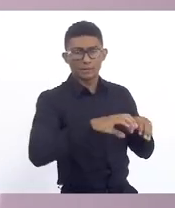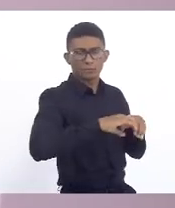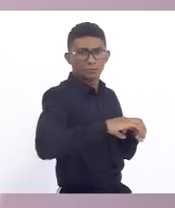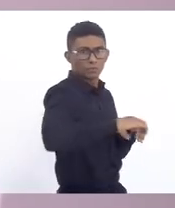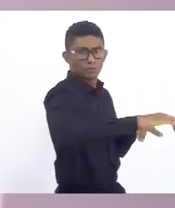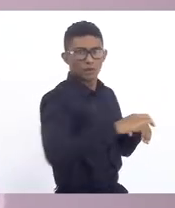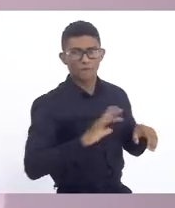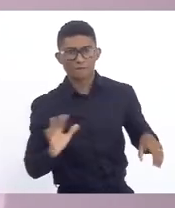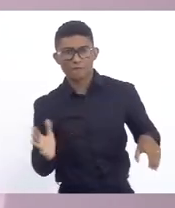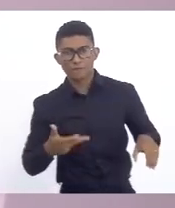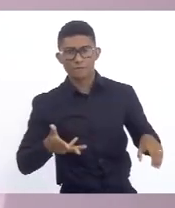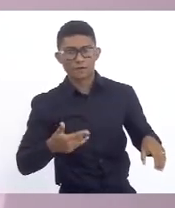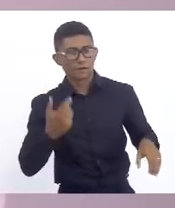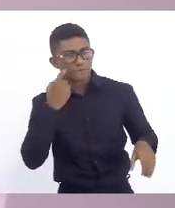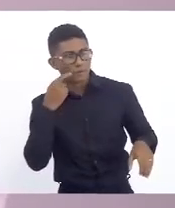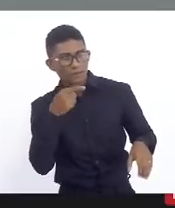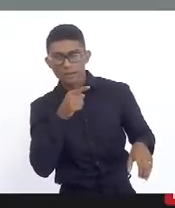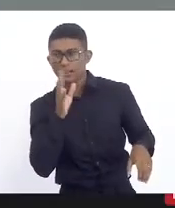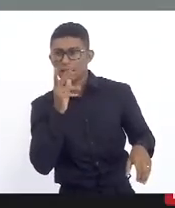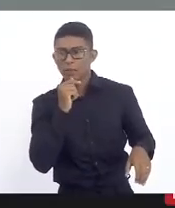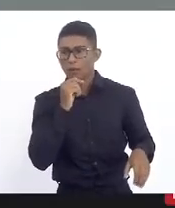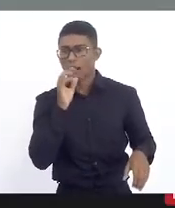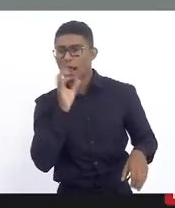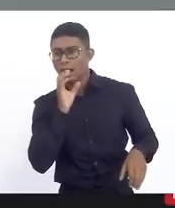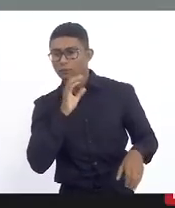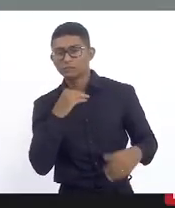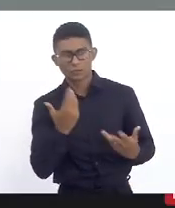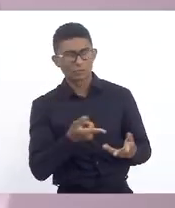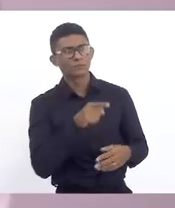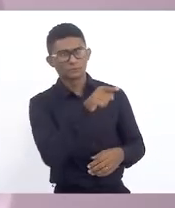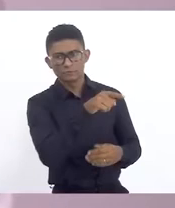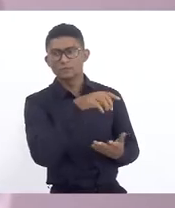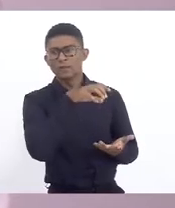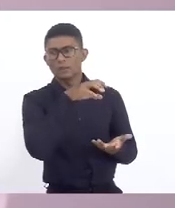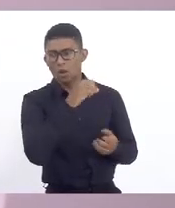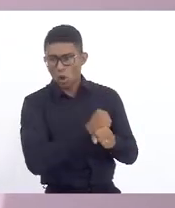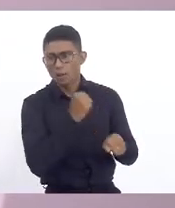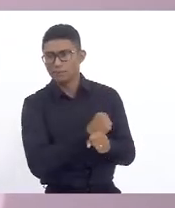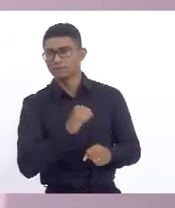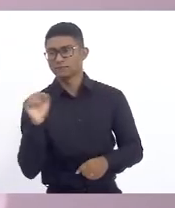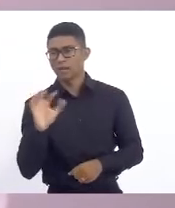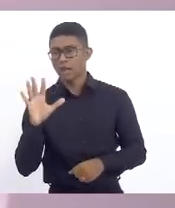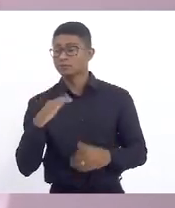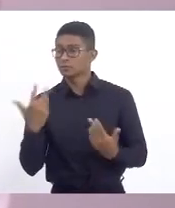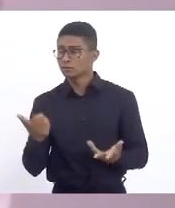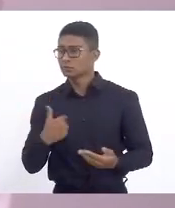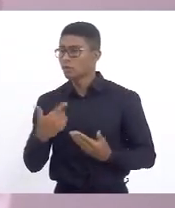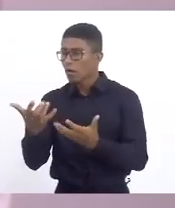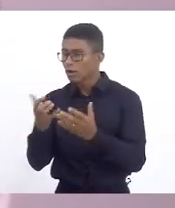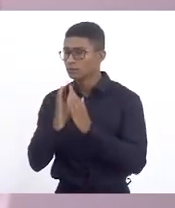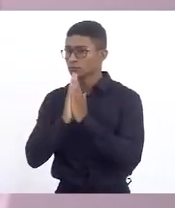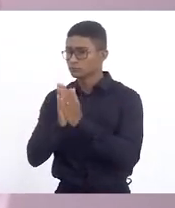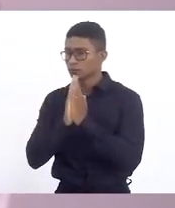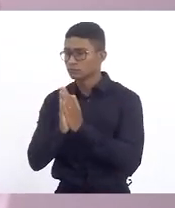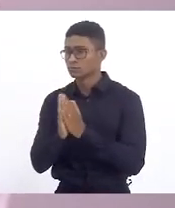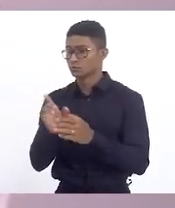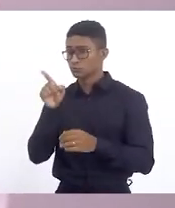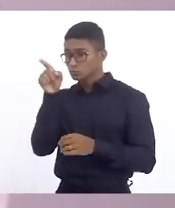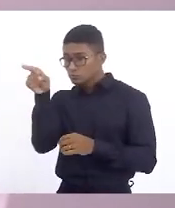da água. Cara. E outro, então, vai ser uma obra caríssima. Sim, mas eu gostaria que o nobre companheiro pudesse encaminhar a